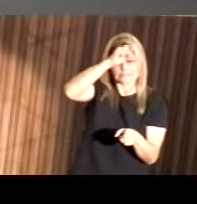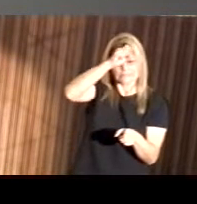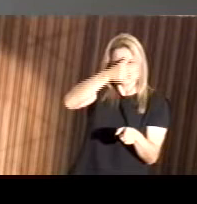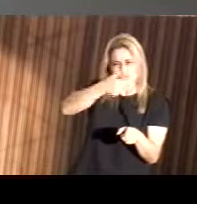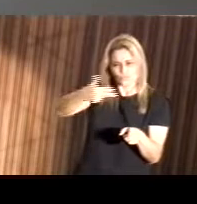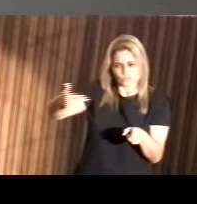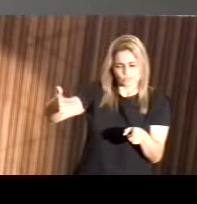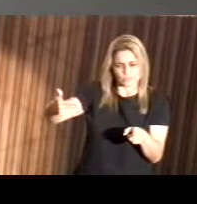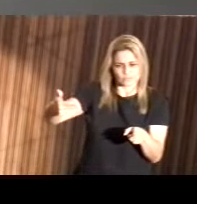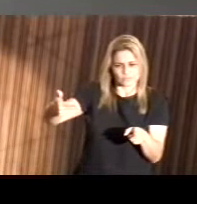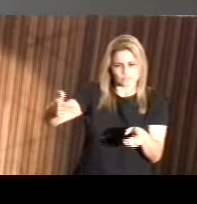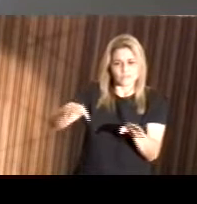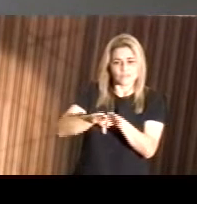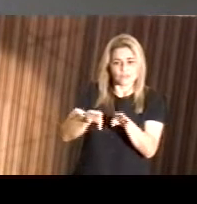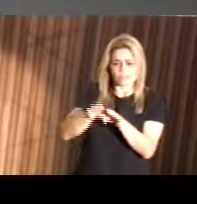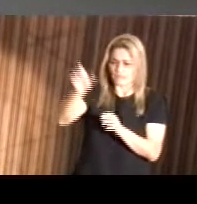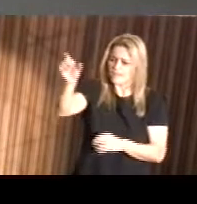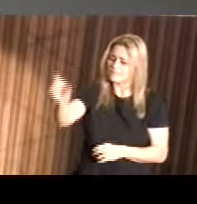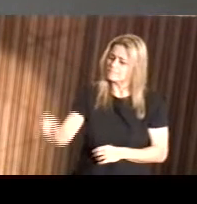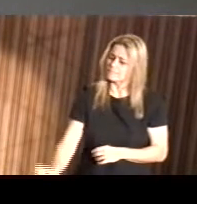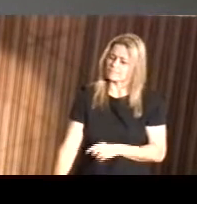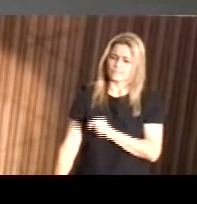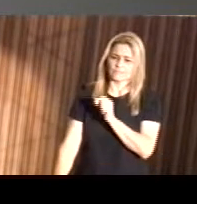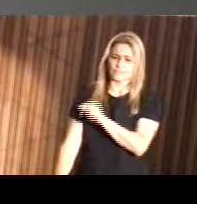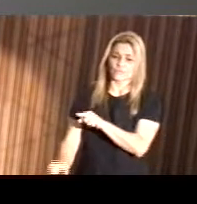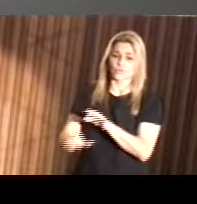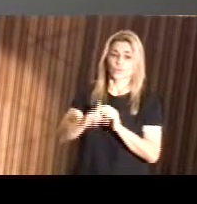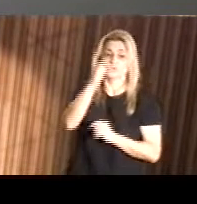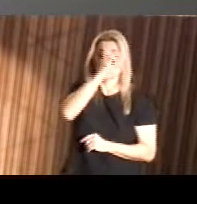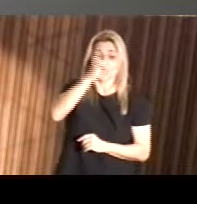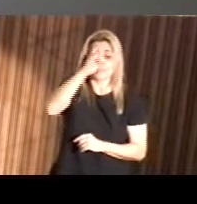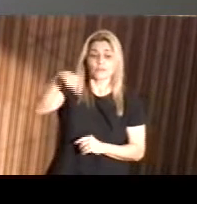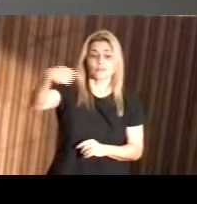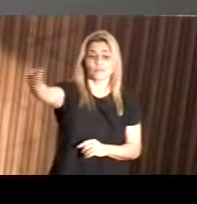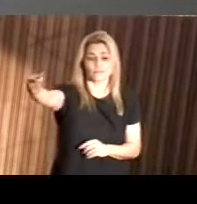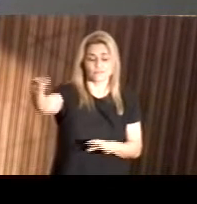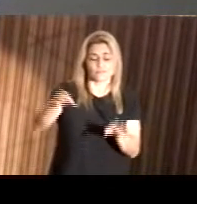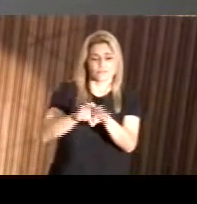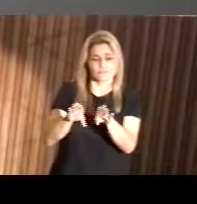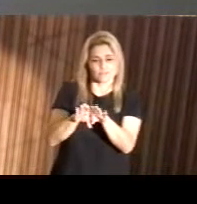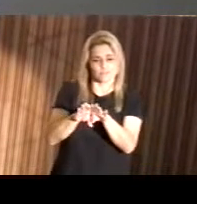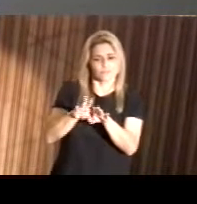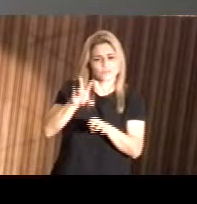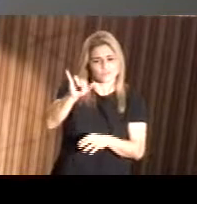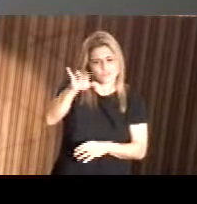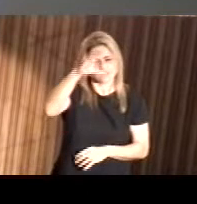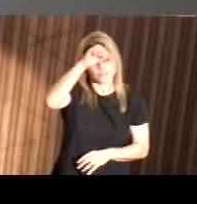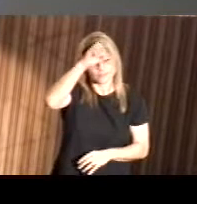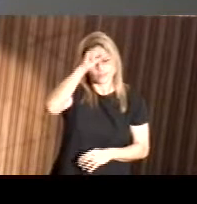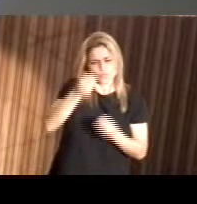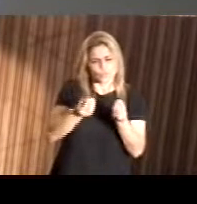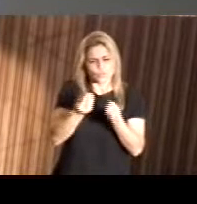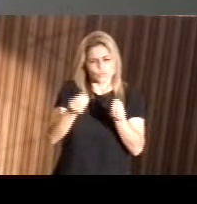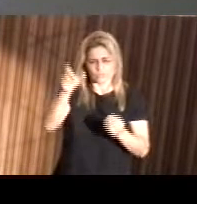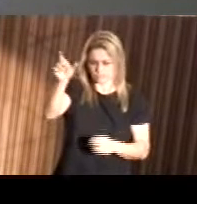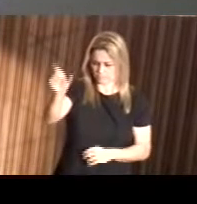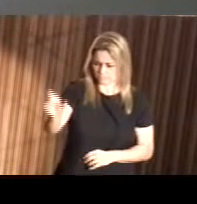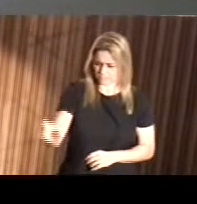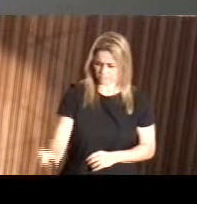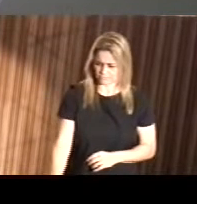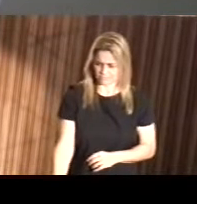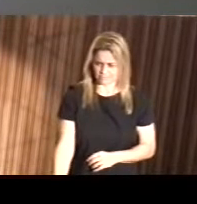de Abraão? E por fim, domingo que vem, eu quero olhar essa mesma história na perspectiva de um